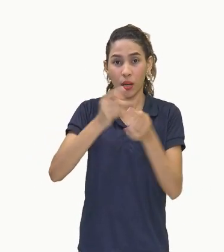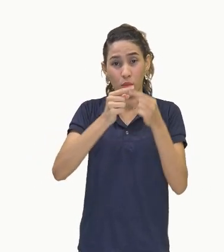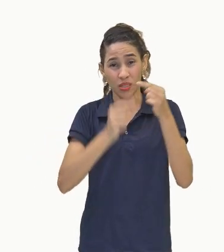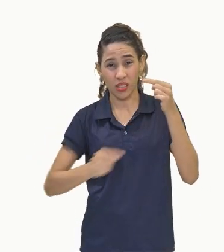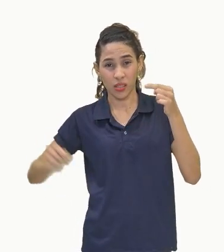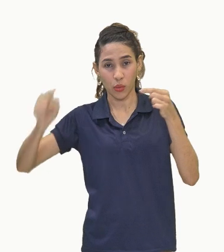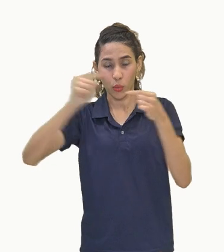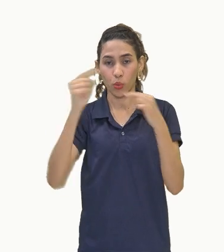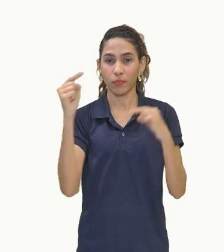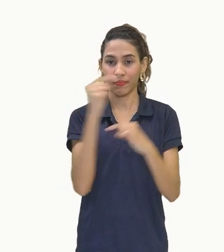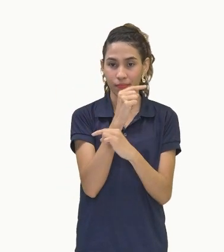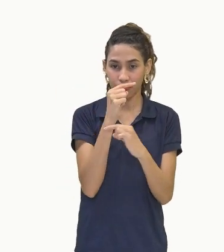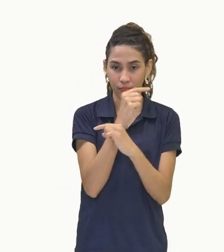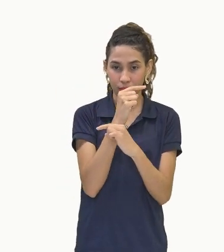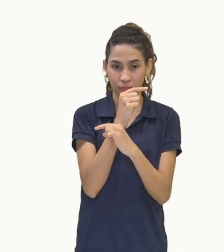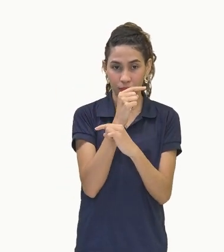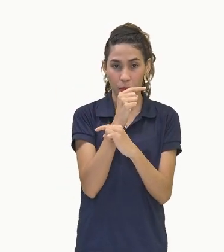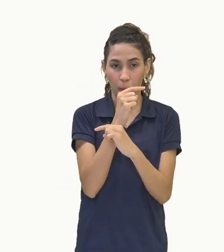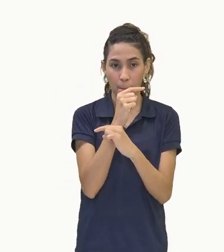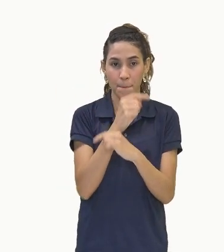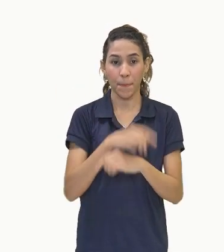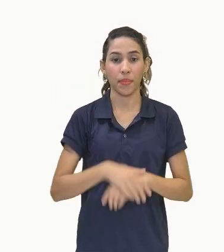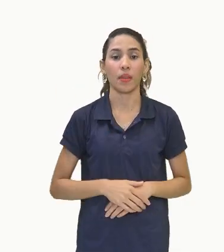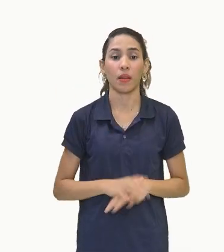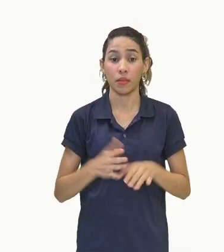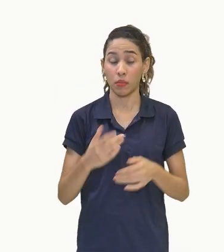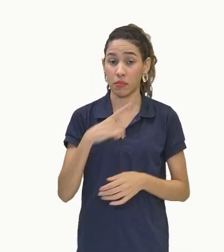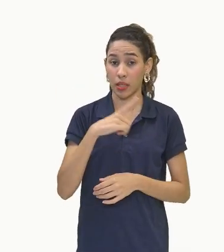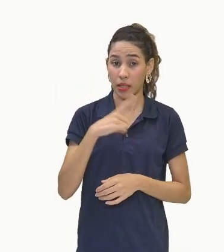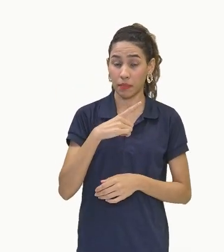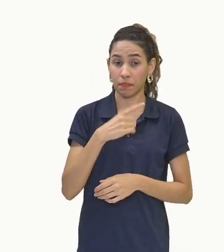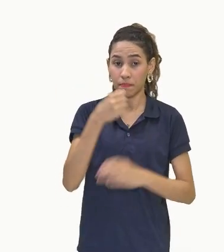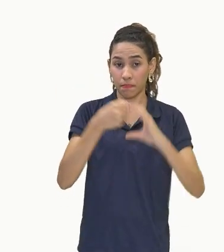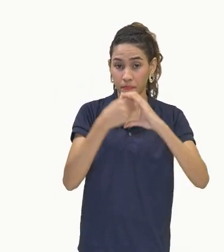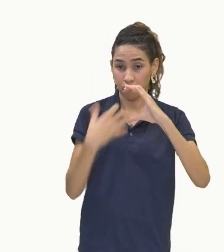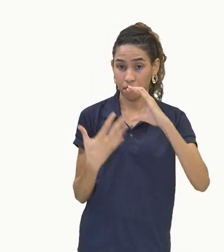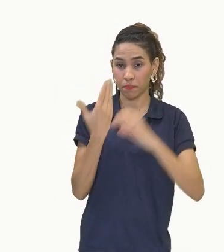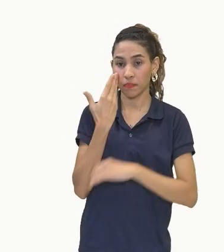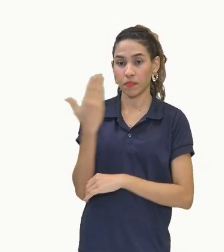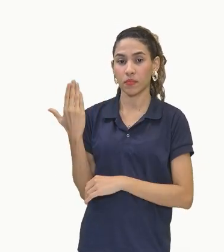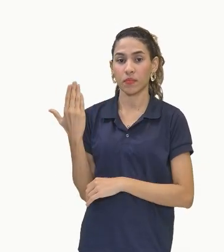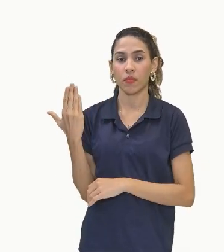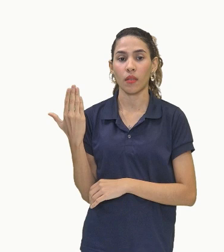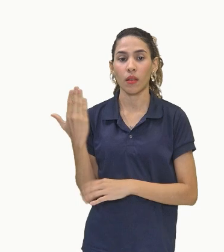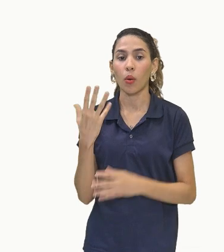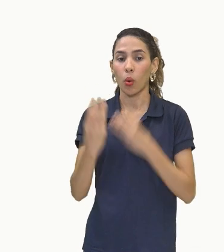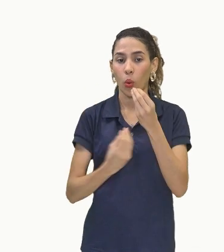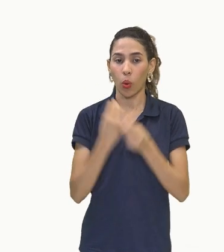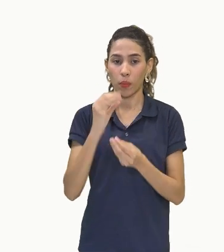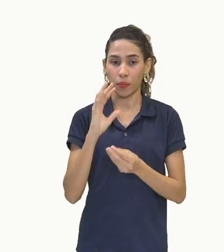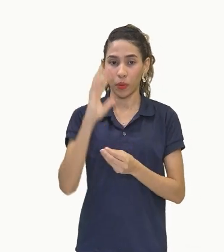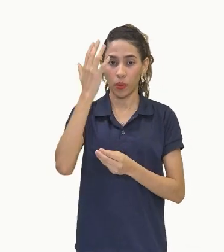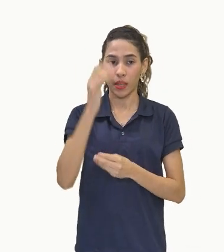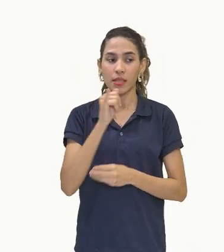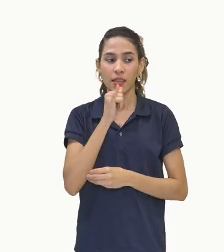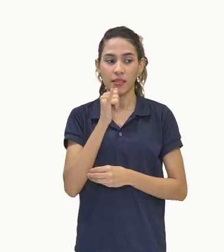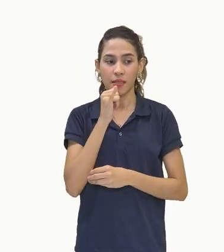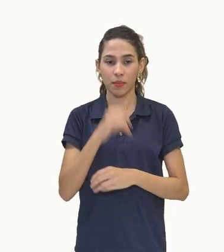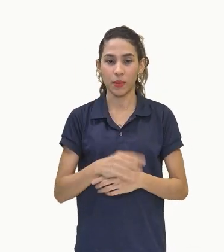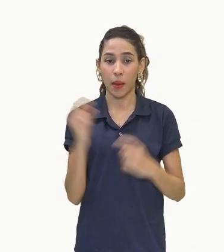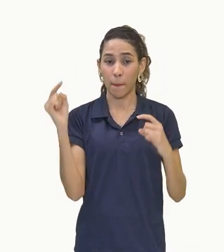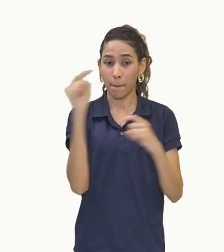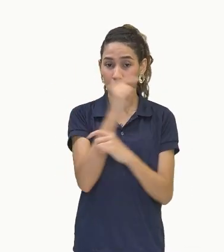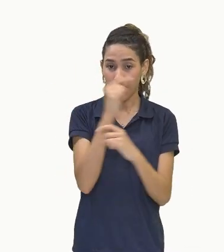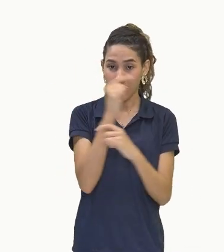só como é um circuito em paralelo. Lembram que eu falei? Quando se fala em circuito em